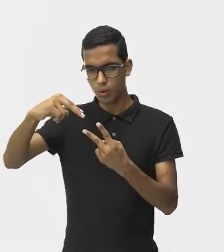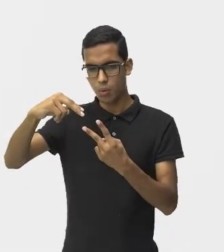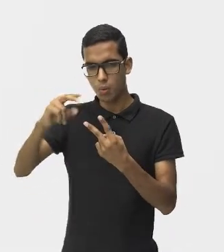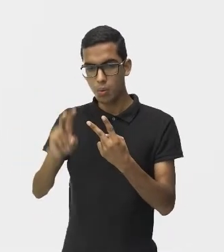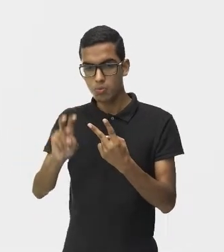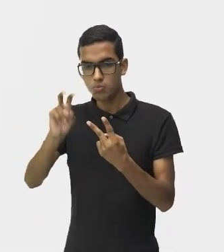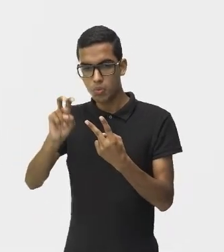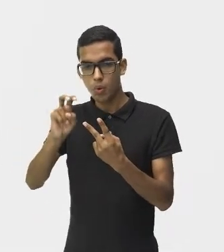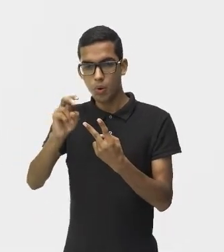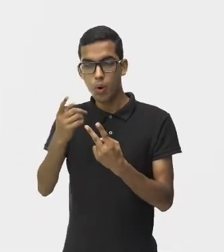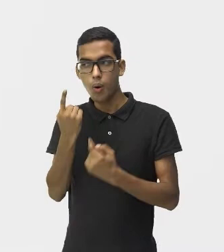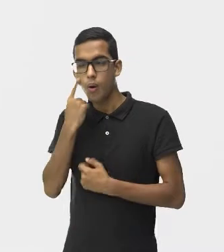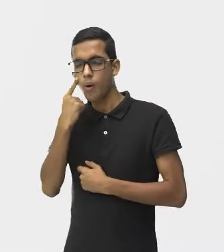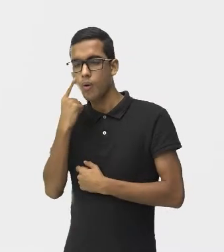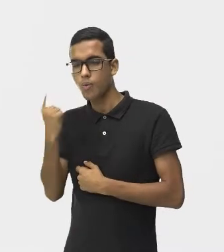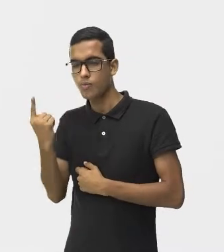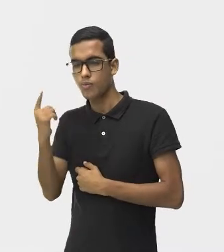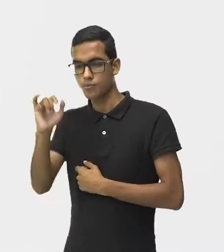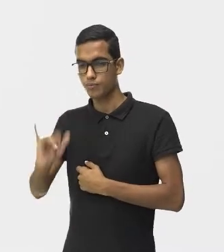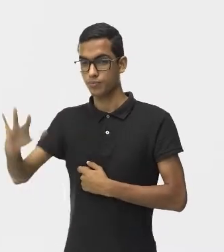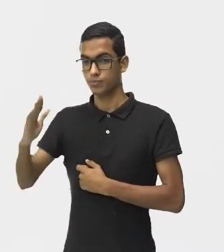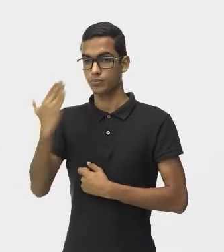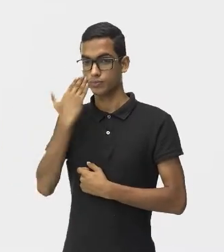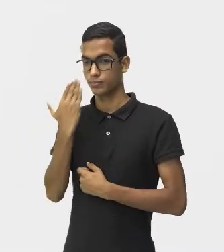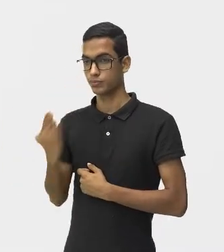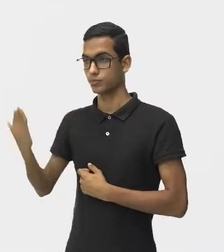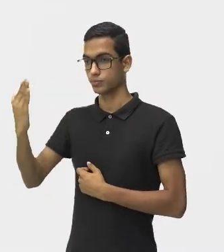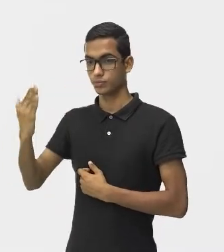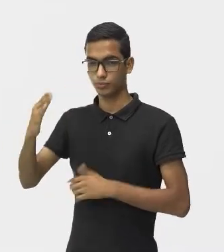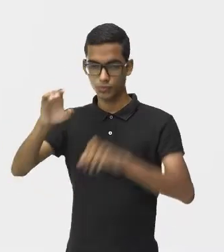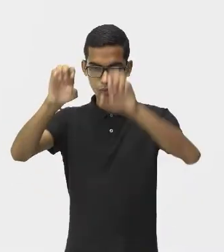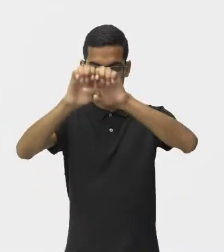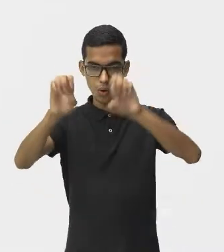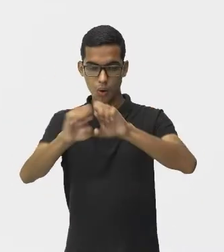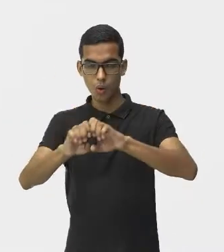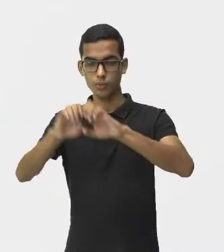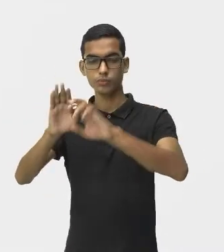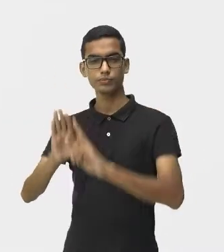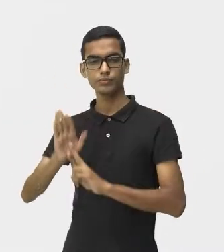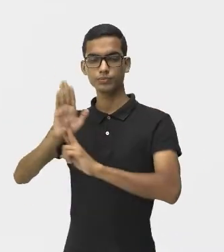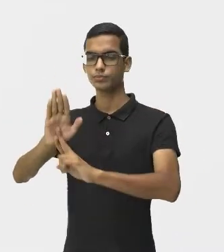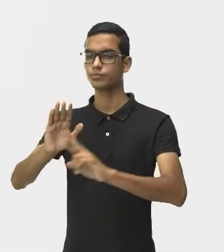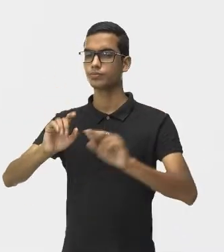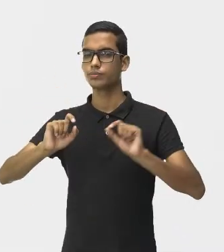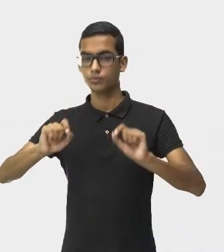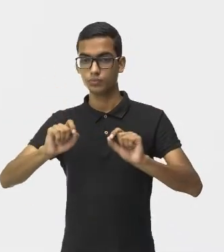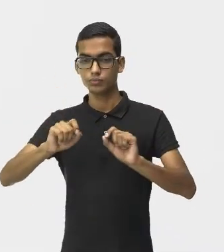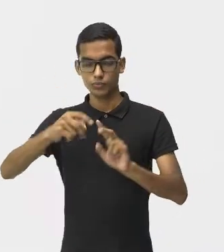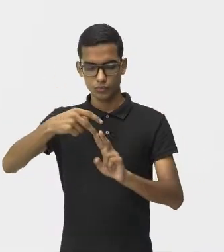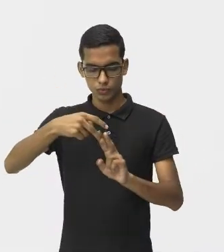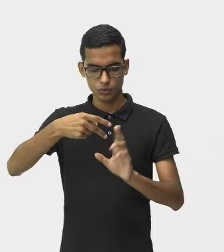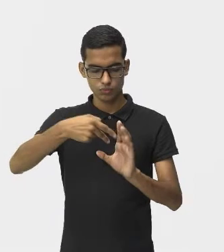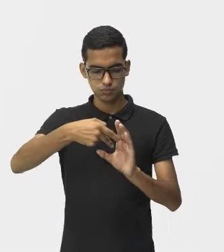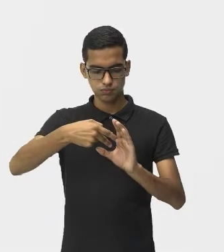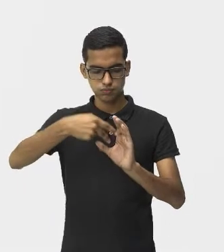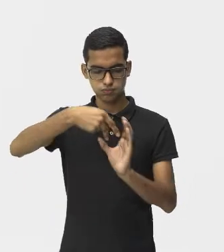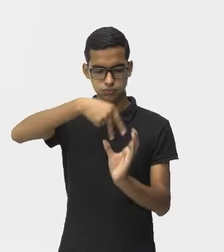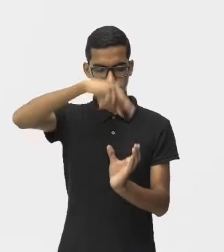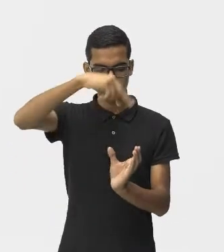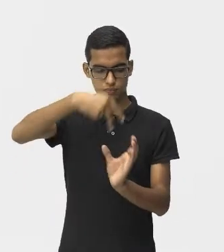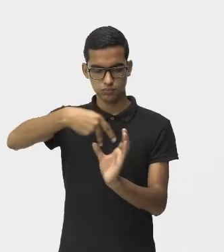gente tem, ó, essa estrutura. Essa estrutura representa pra gente o cromossomo